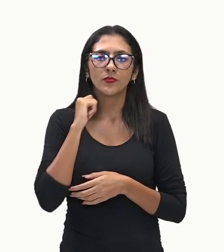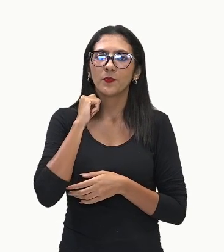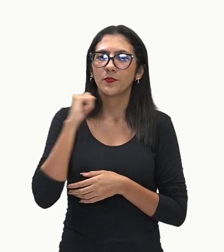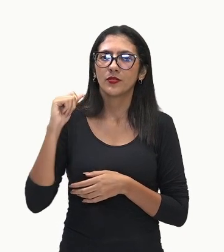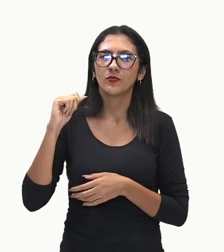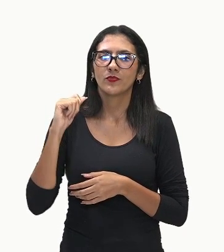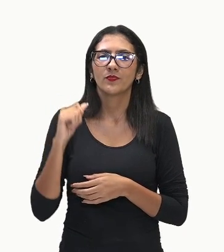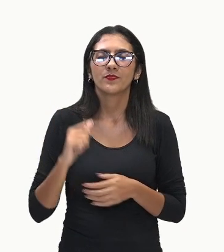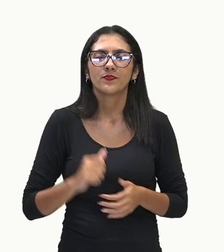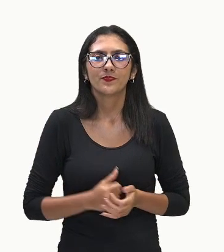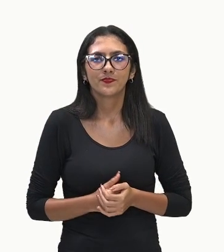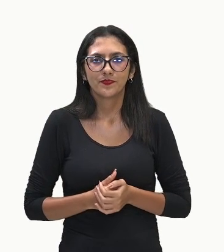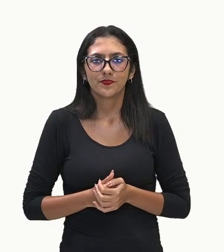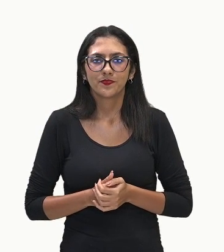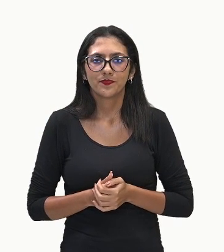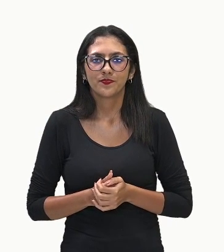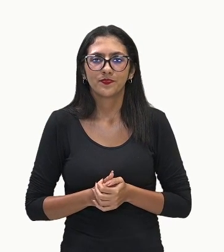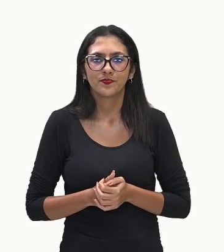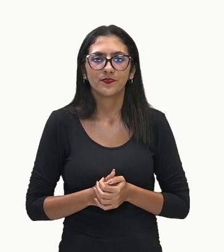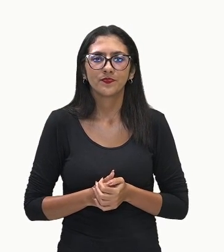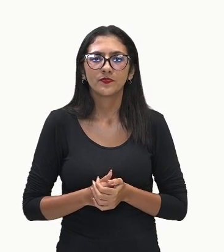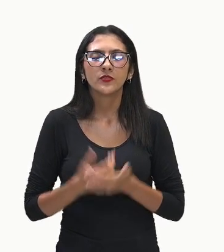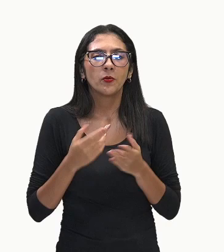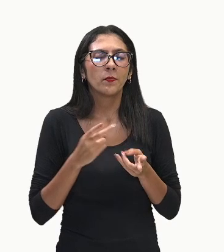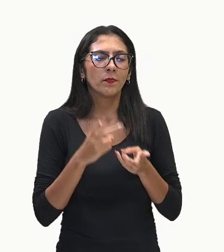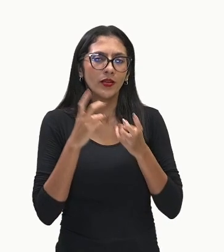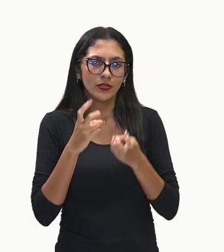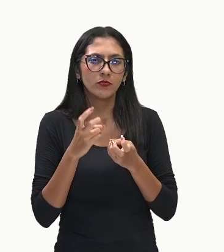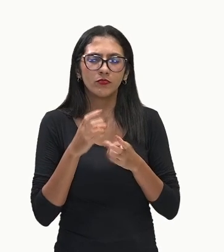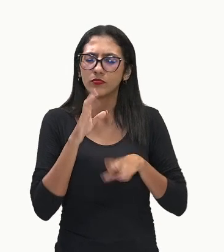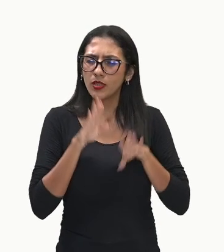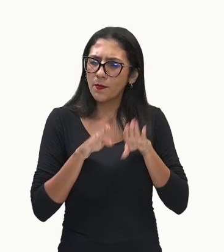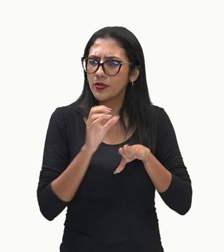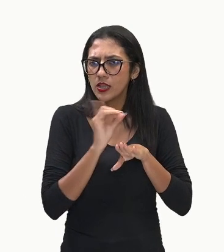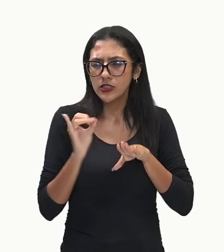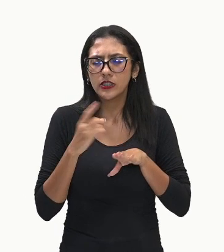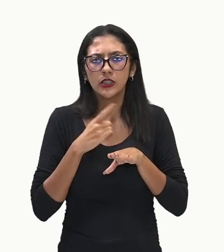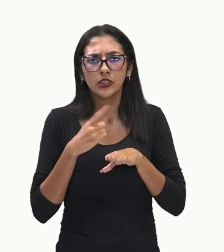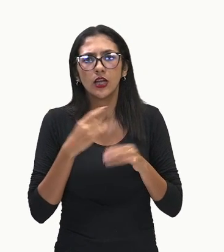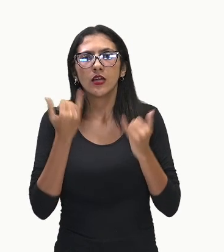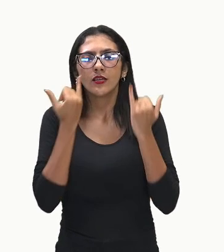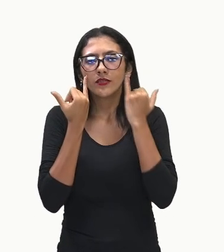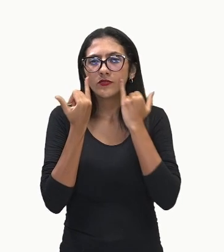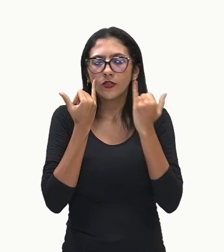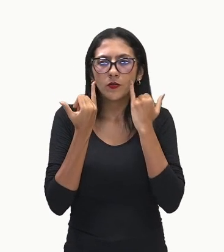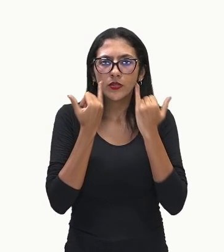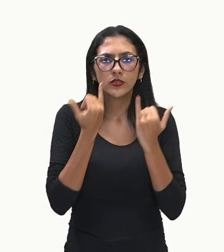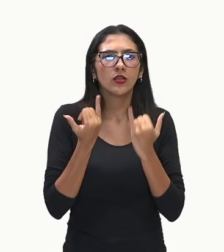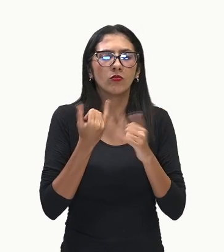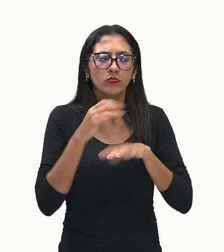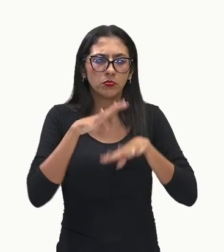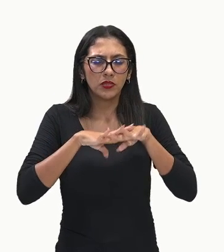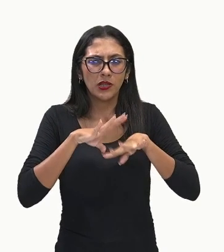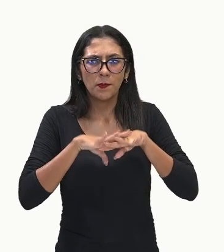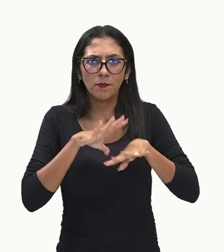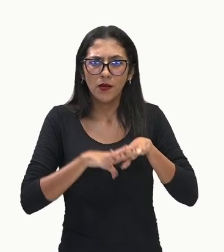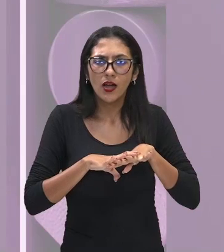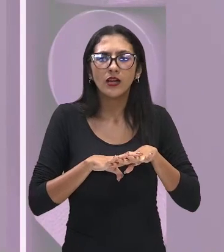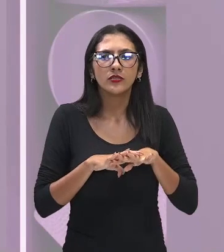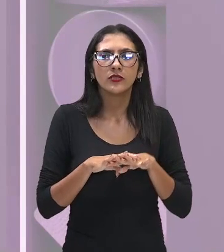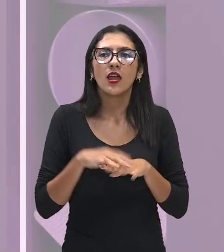Então observem que, independente, né, de nós estarmos trabalhando com cálculo, ser uma matéria de matemática,